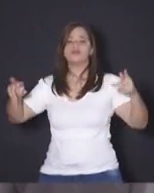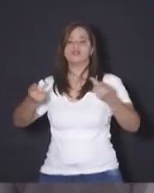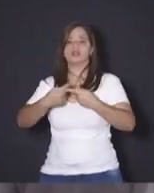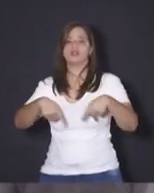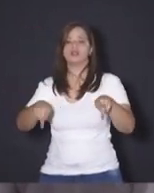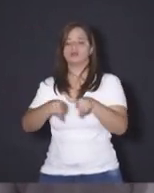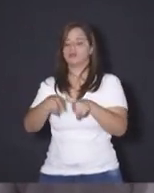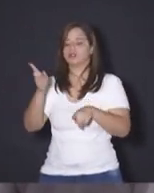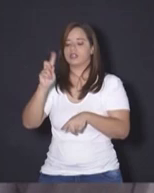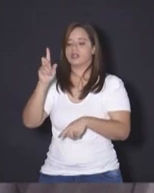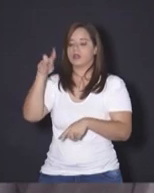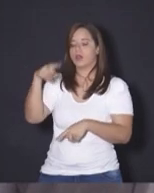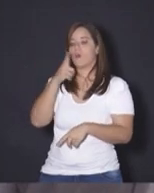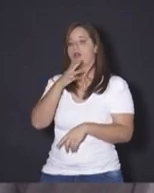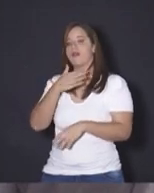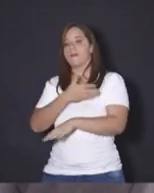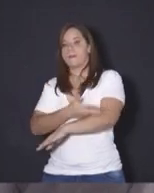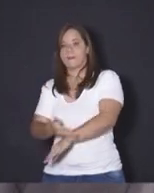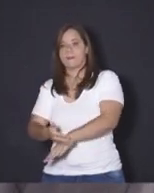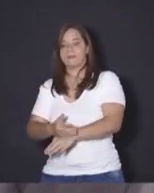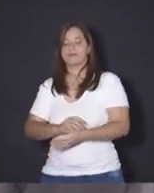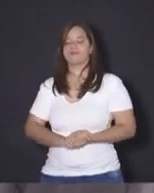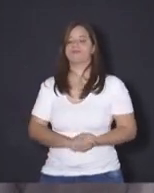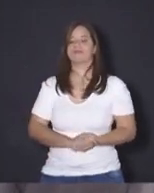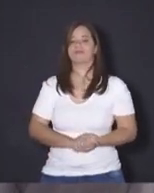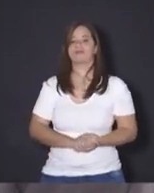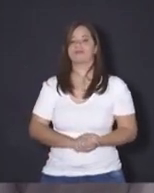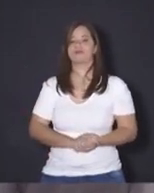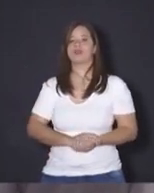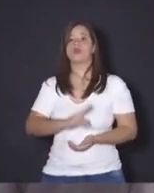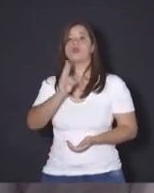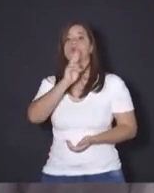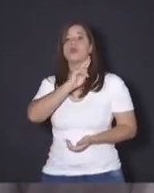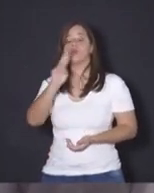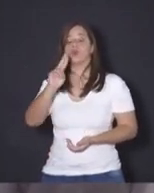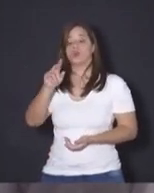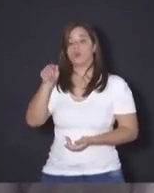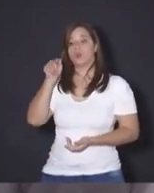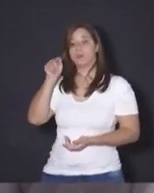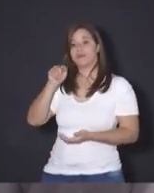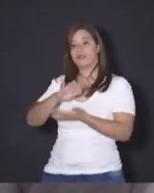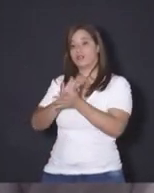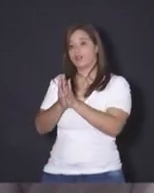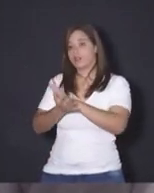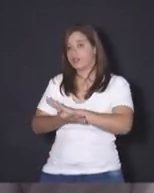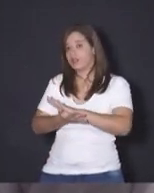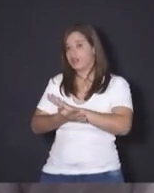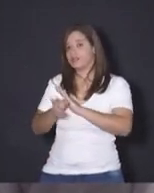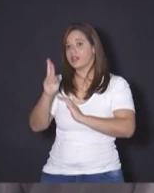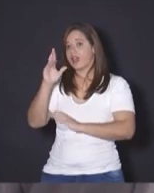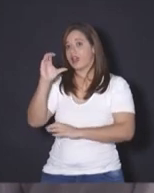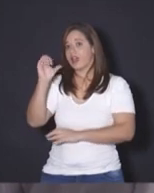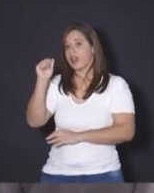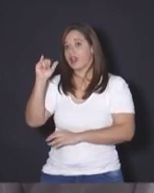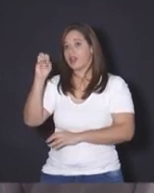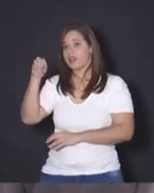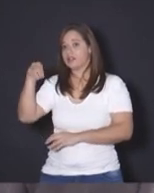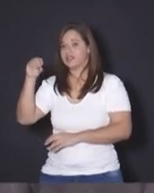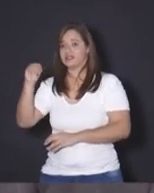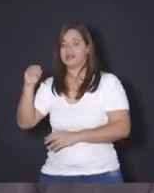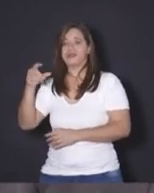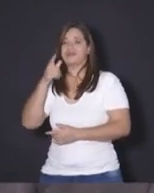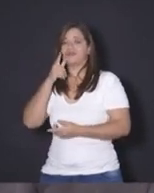brancos em nome de zé dú do racismo se cometeu